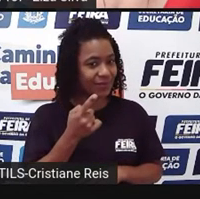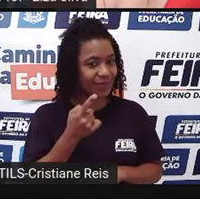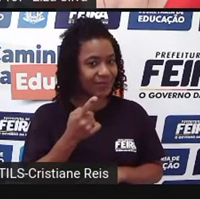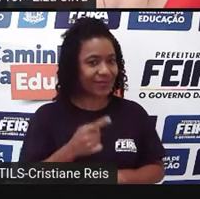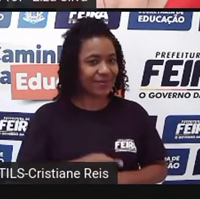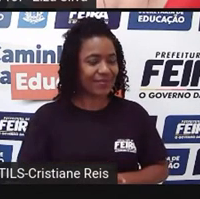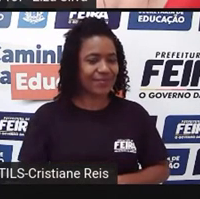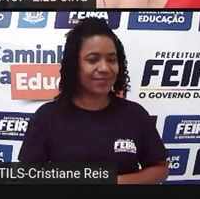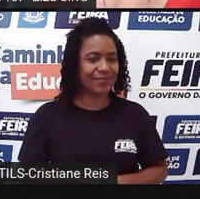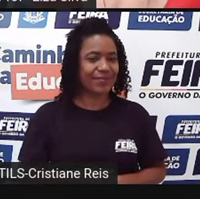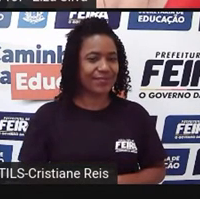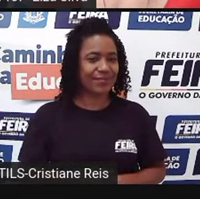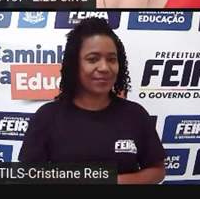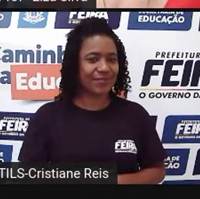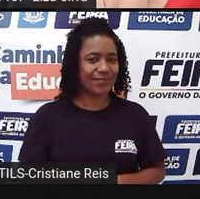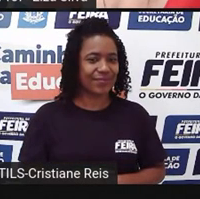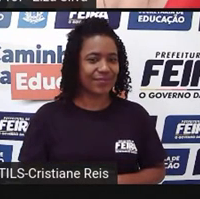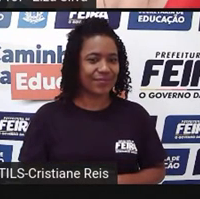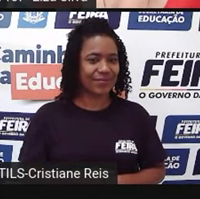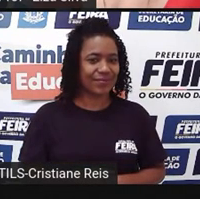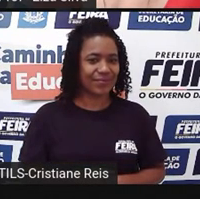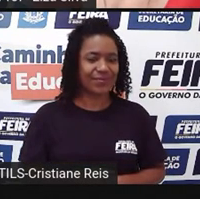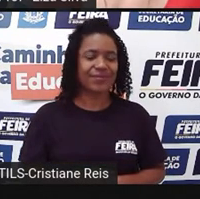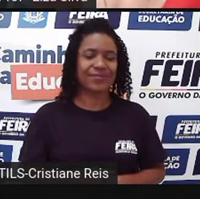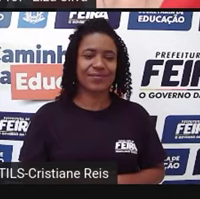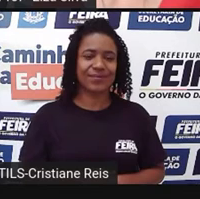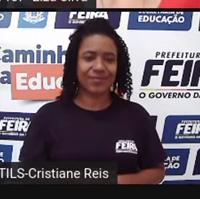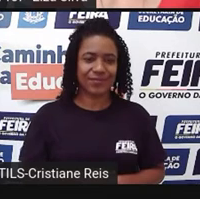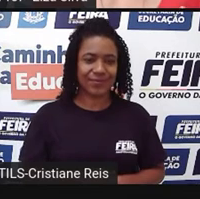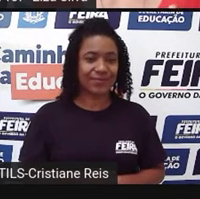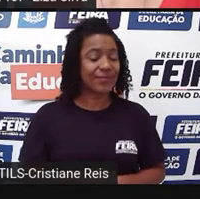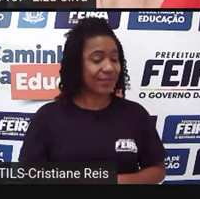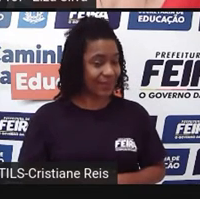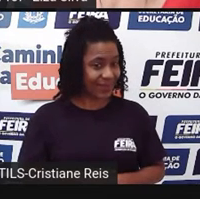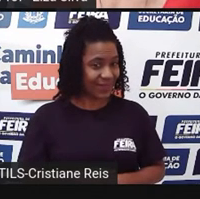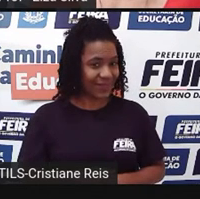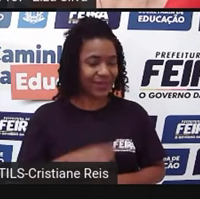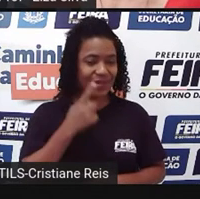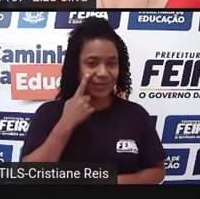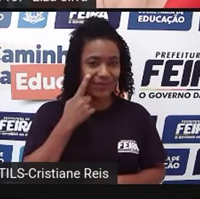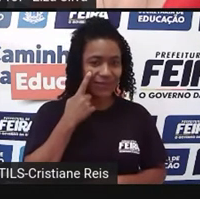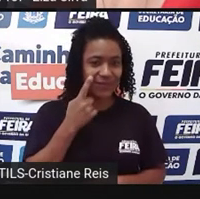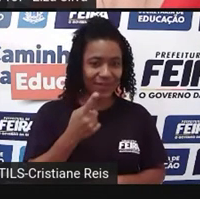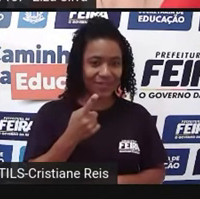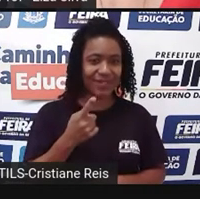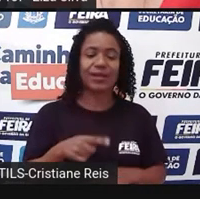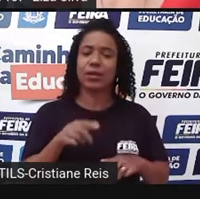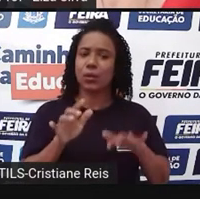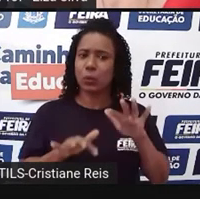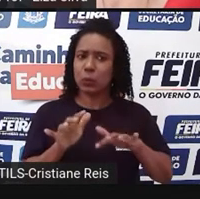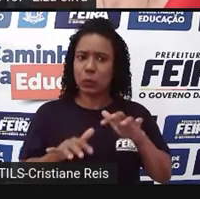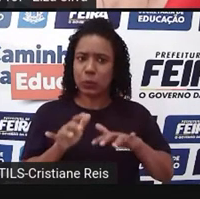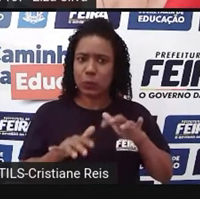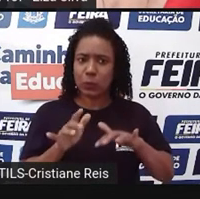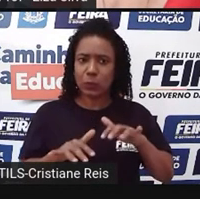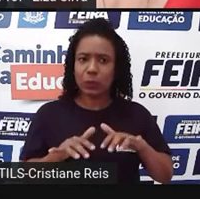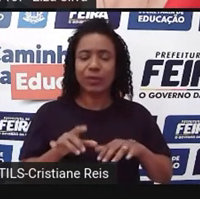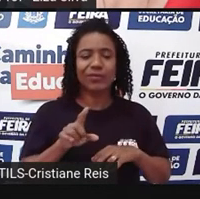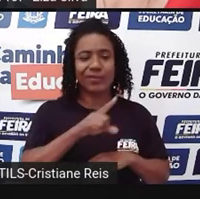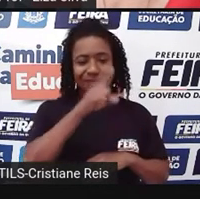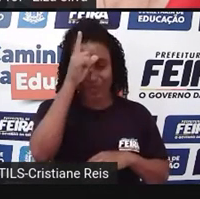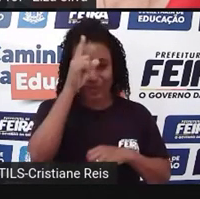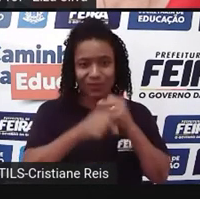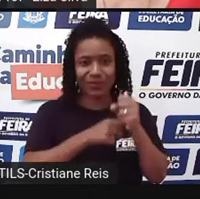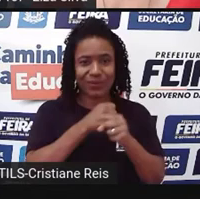moderno vai poeta recitou alegramos folhas então essa máquina de escrever ela foi inventada